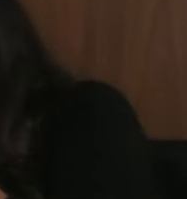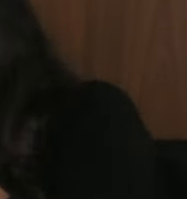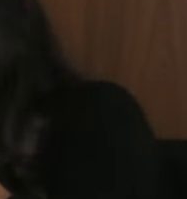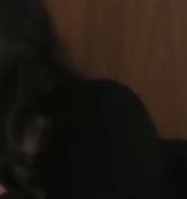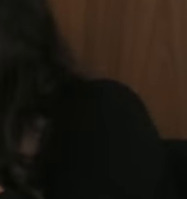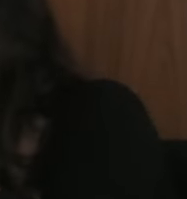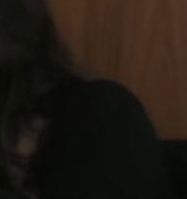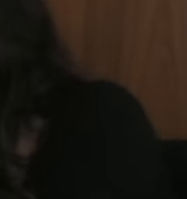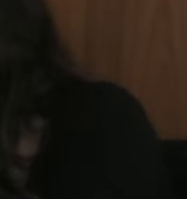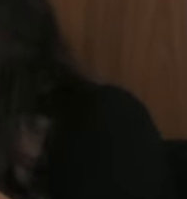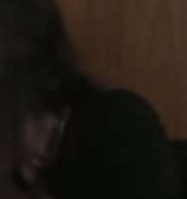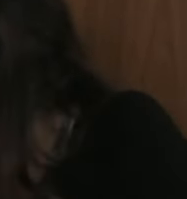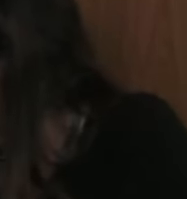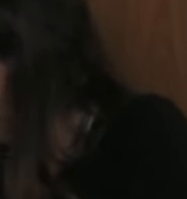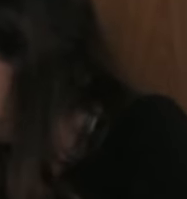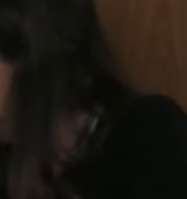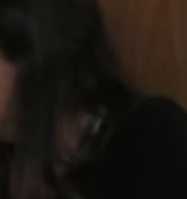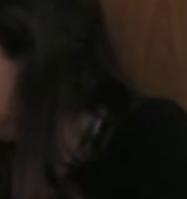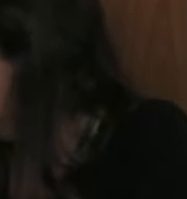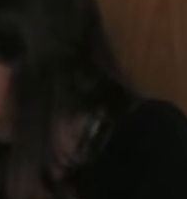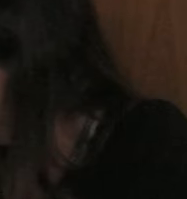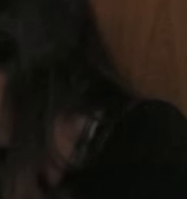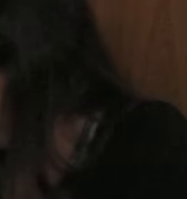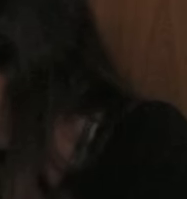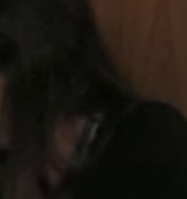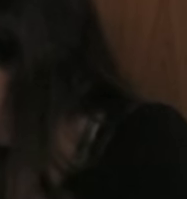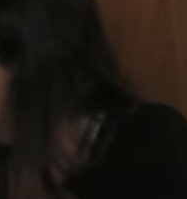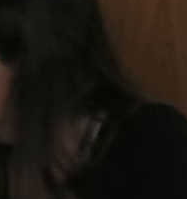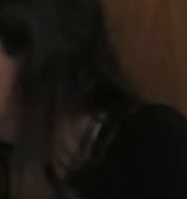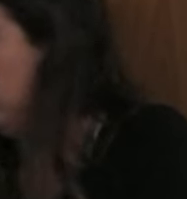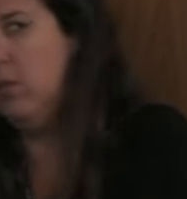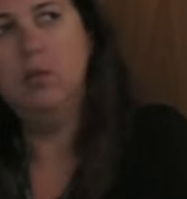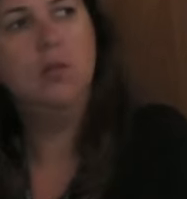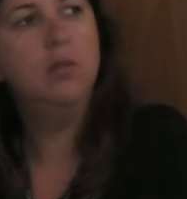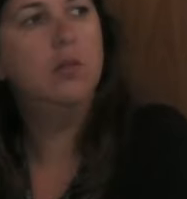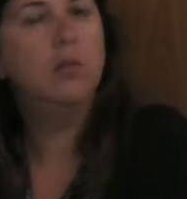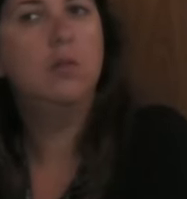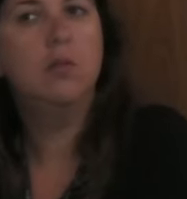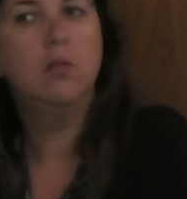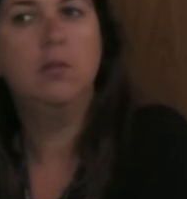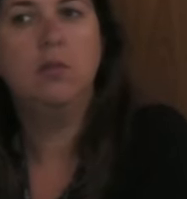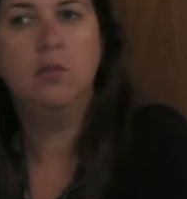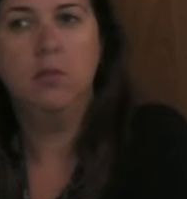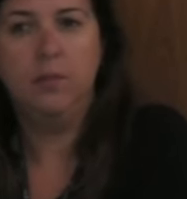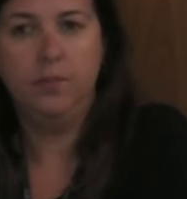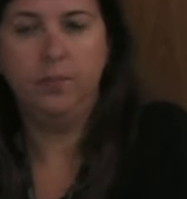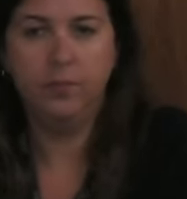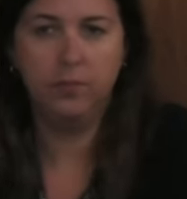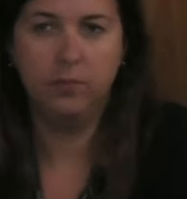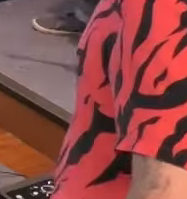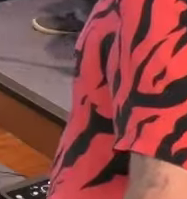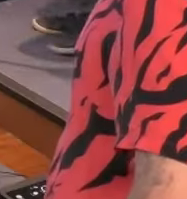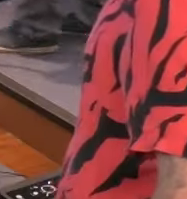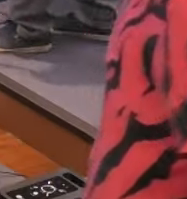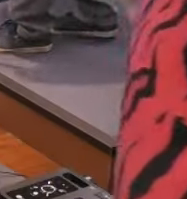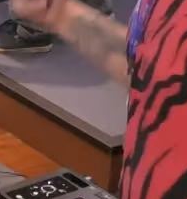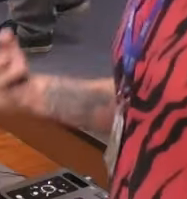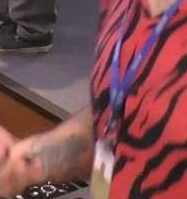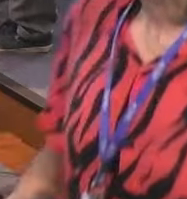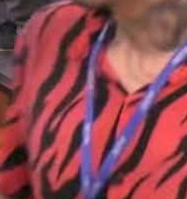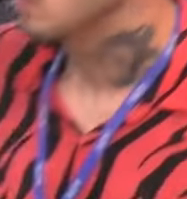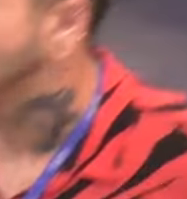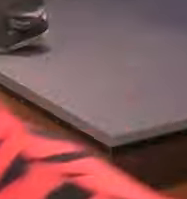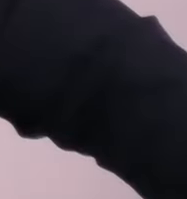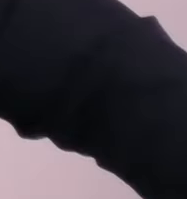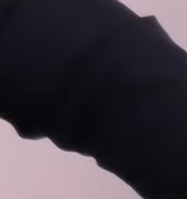mesmo pontuar essa questão. Como eu disse antes, já fui contemplado por tudo que foi dito aqui. Muito obrigado pela oportunidade. Eu que agradeço.